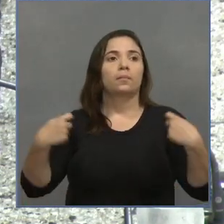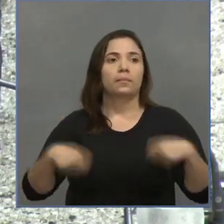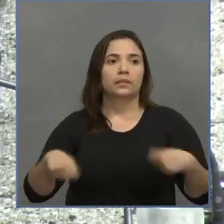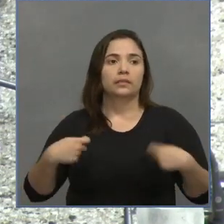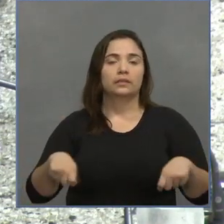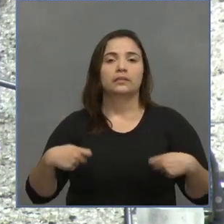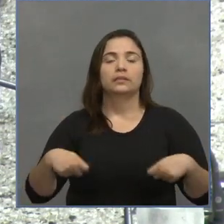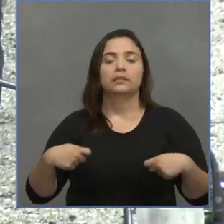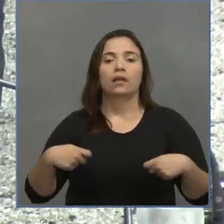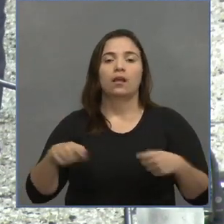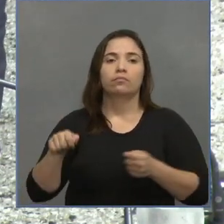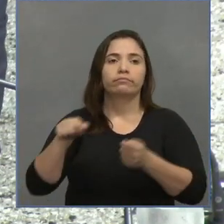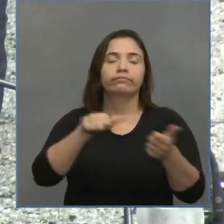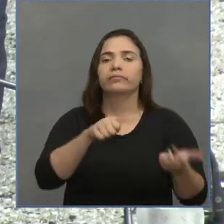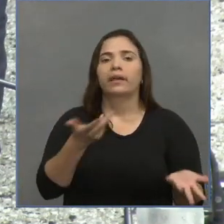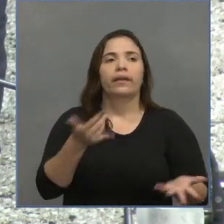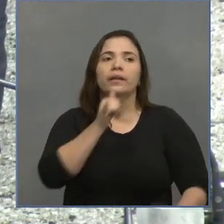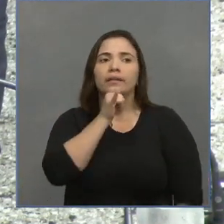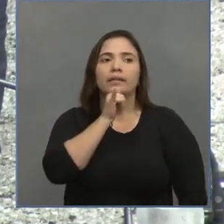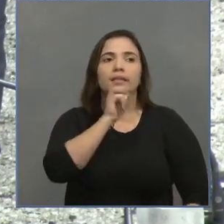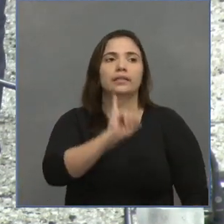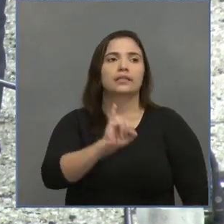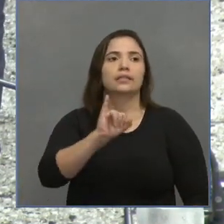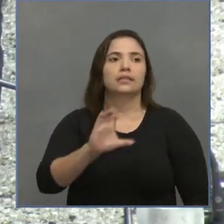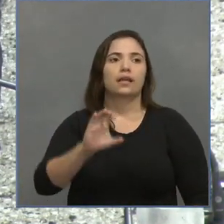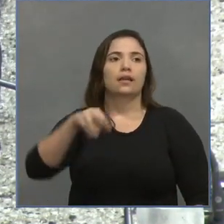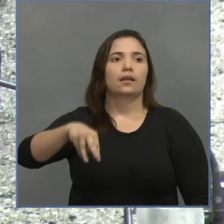tributos, tipo no ICMS,